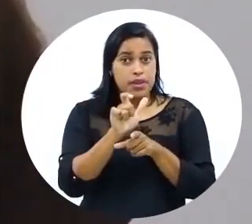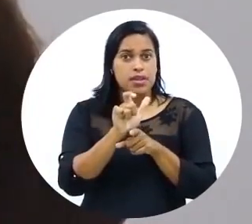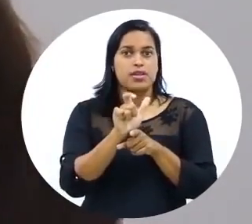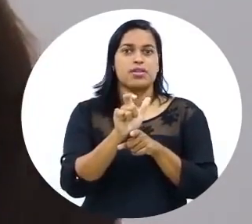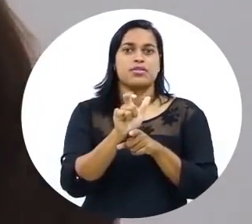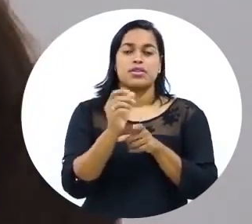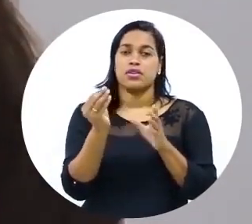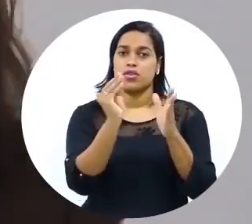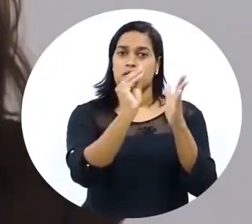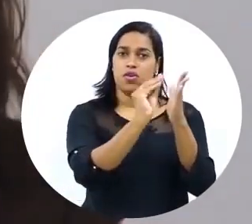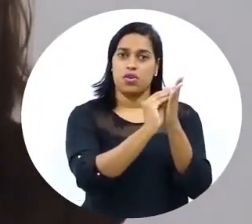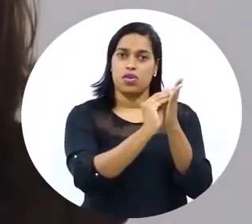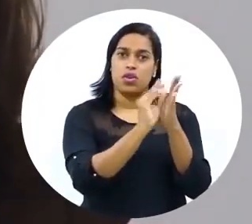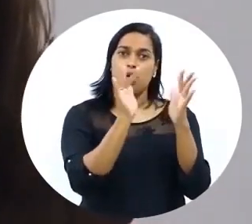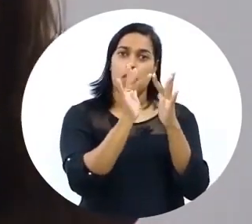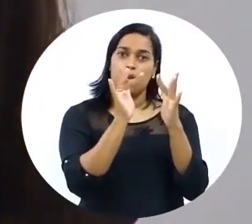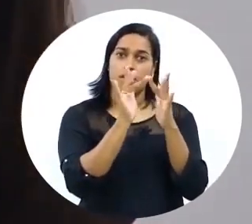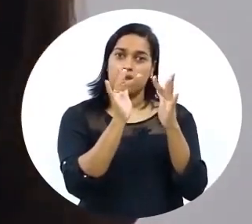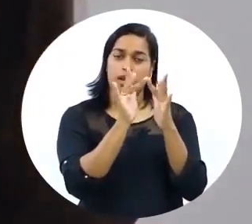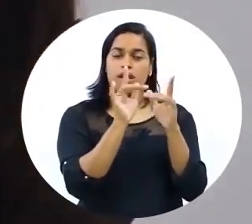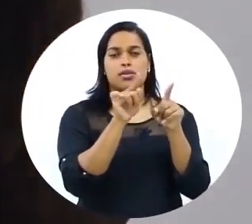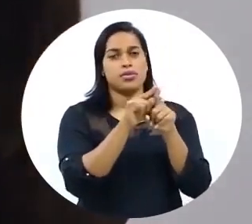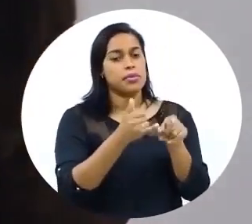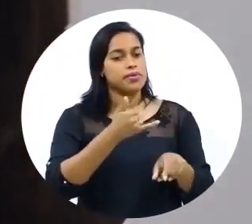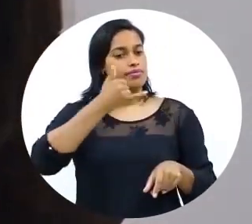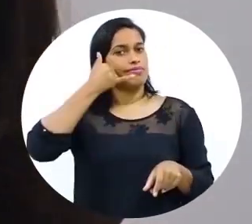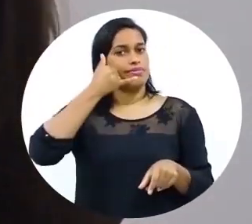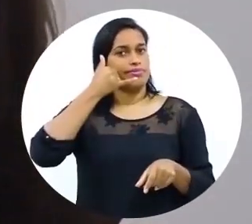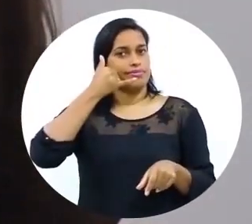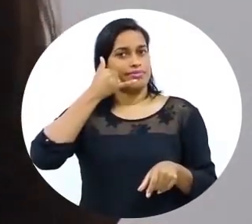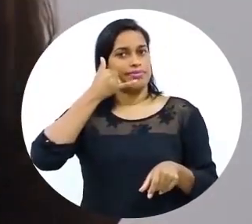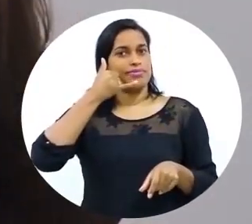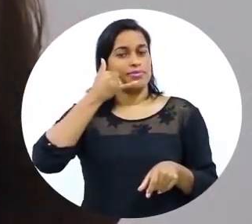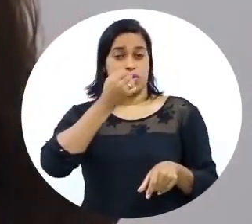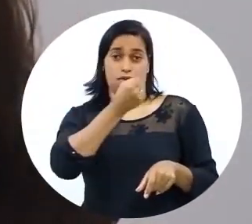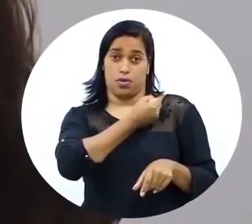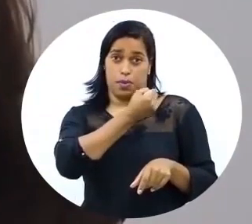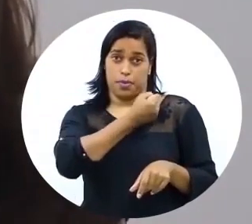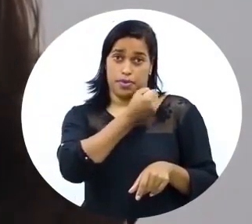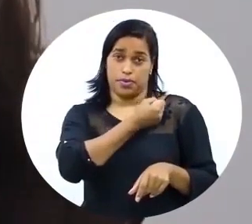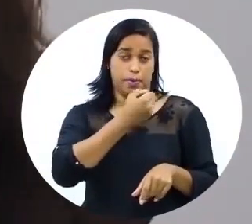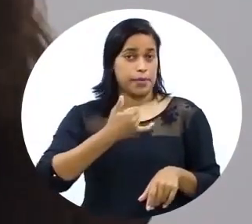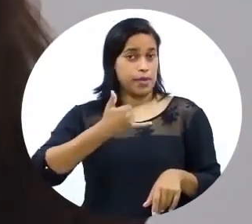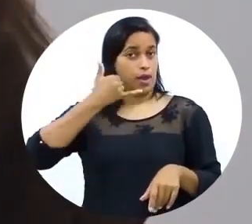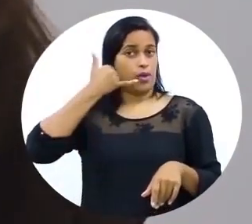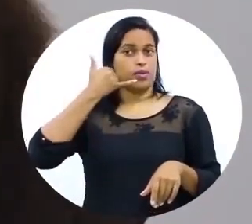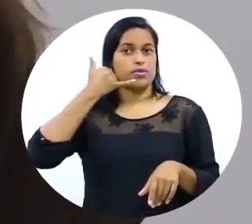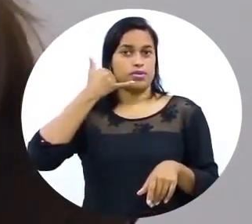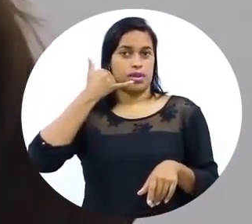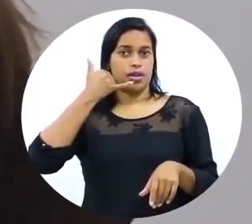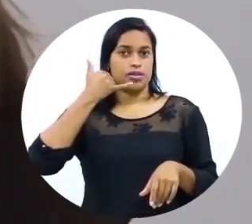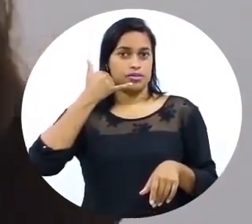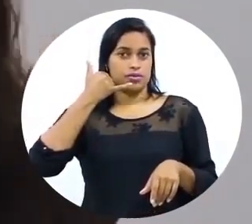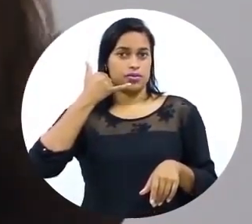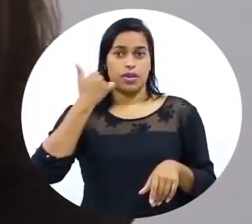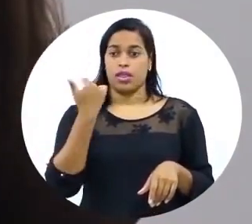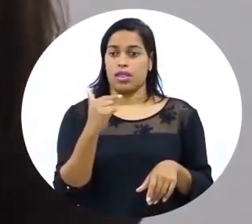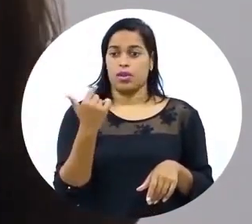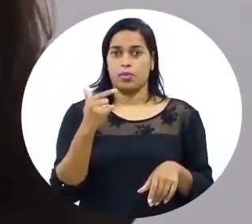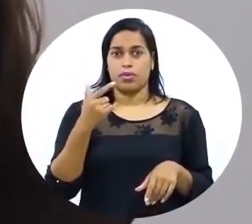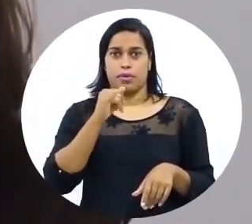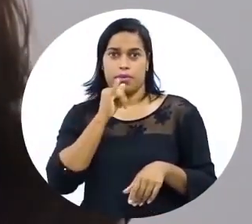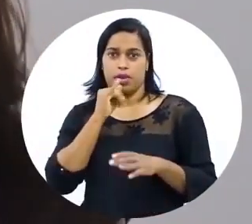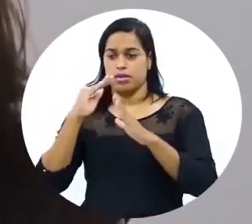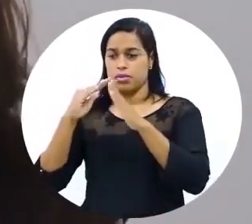você colocar algum contato, lembrando que se você colocar alguém para contato, porque você não tem telefone fixo,